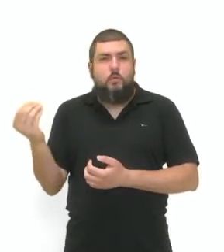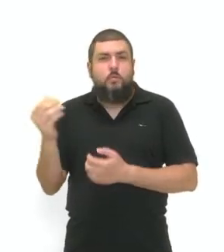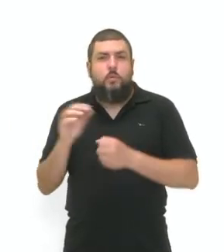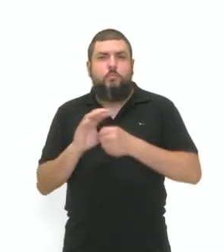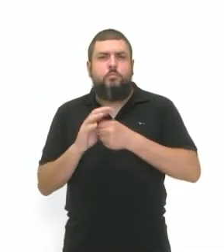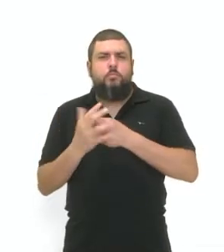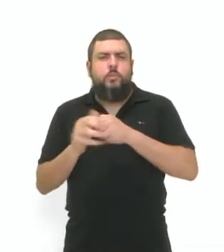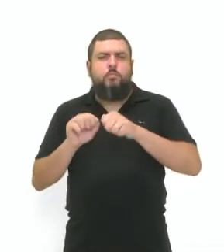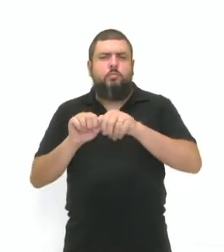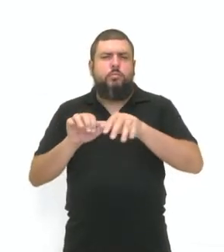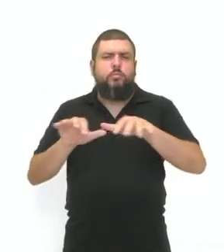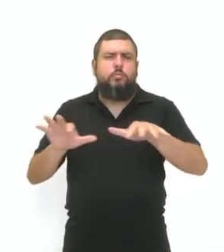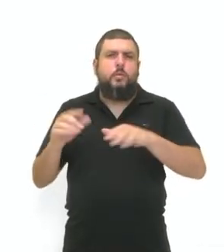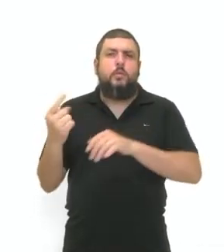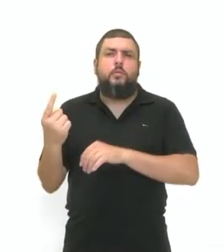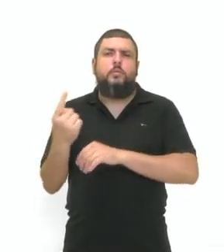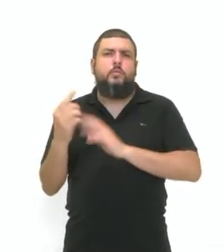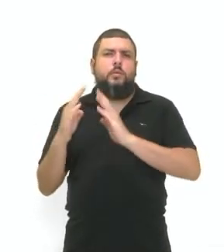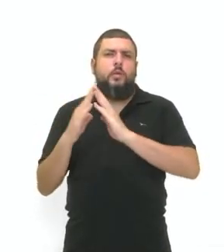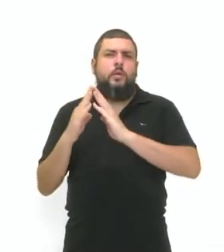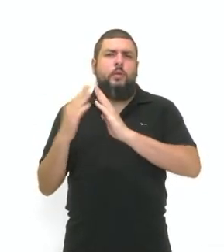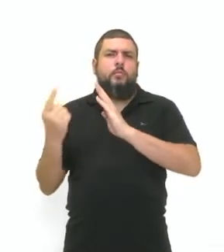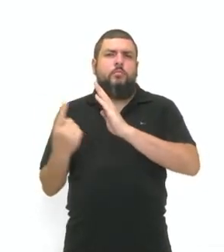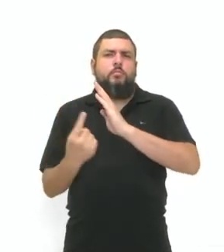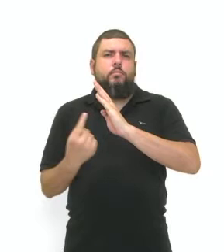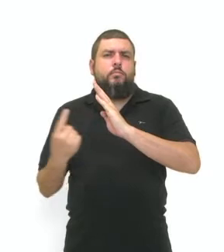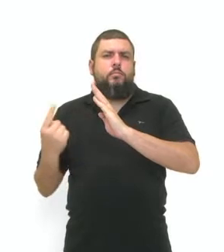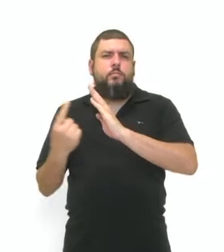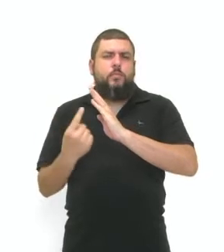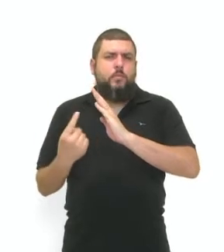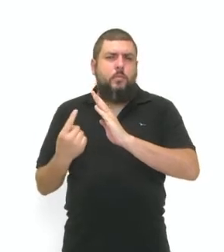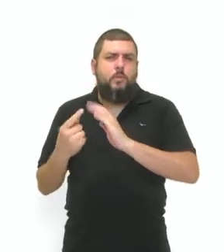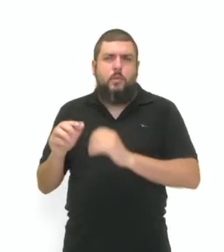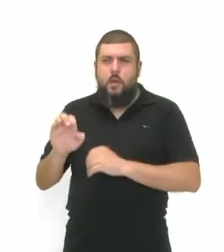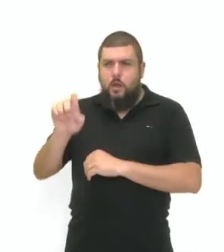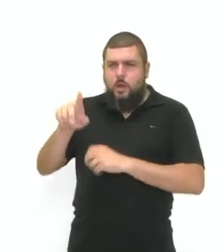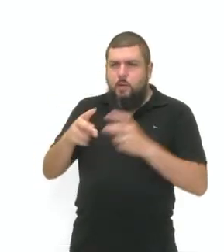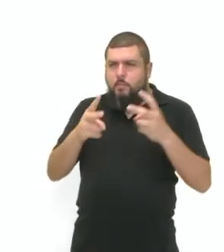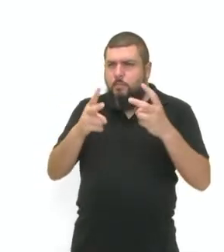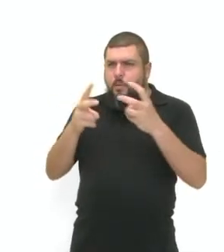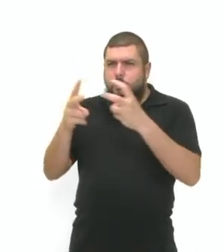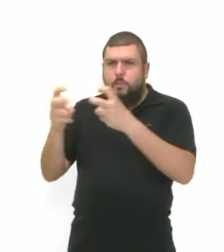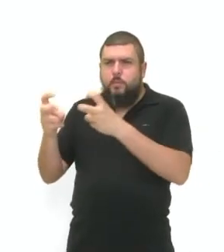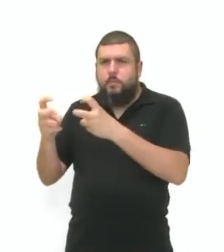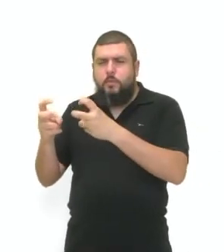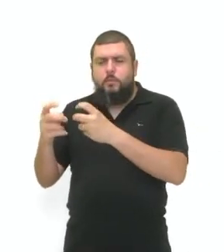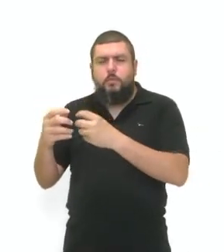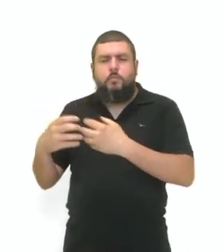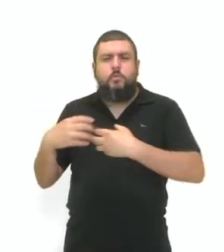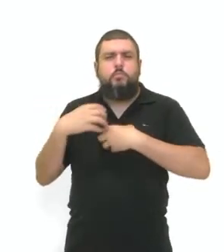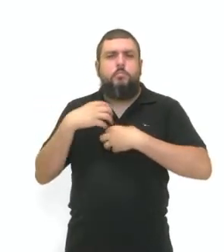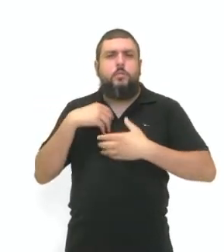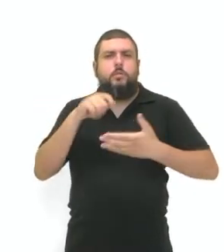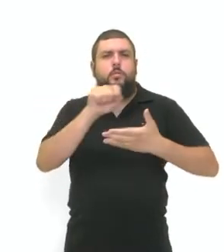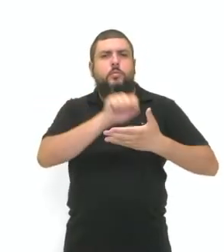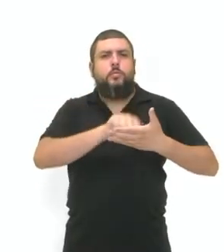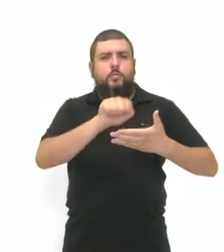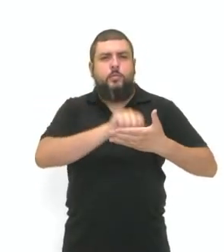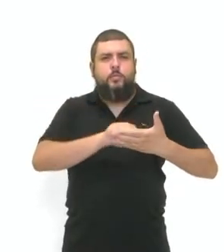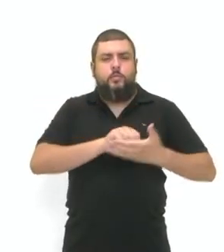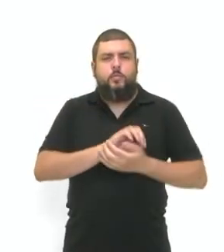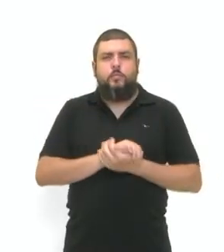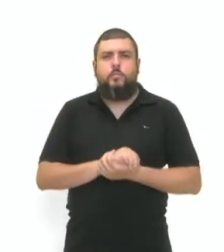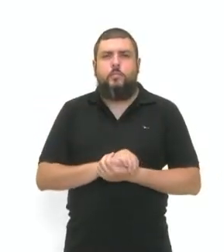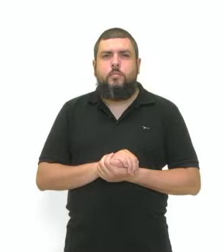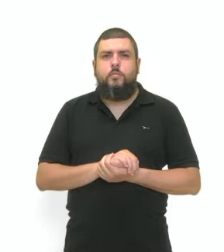pandemia é o evento que impulsionou a cronista a escrever essa crônica. E qual a ideia sobre o assunto que o